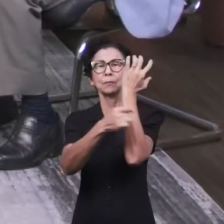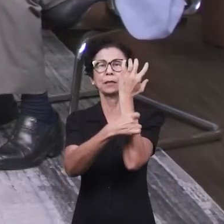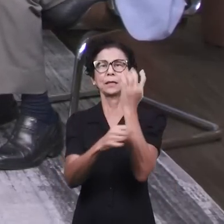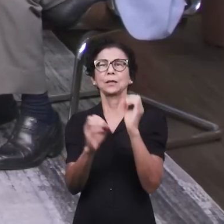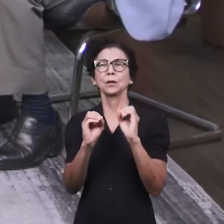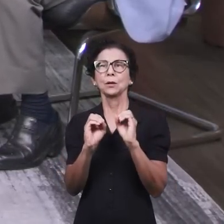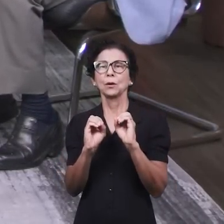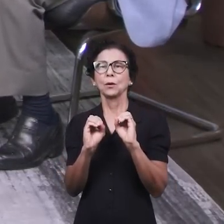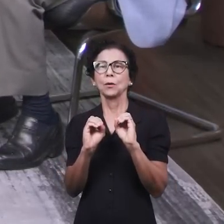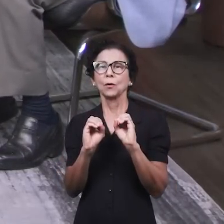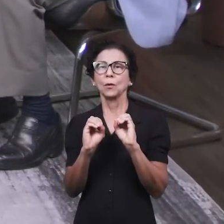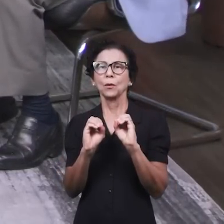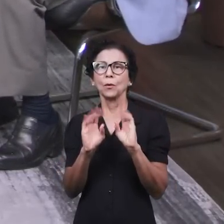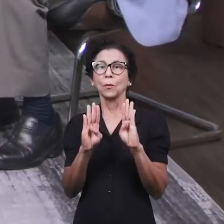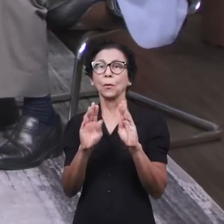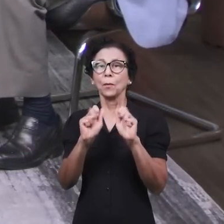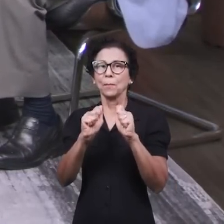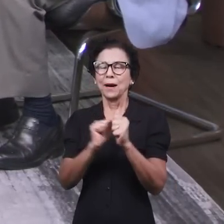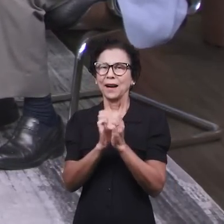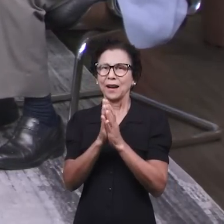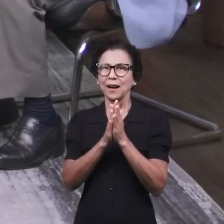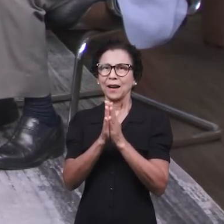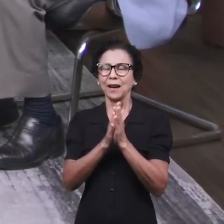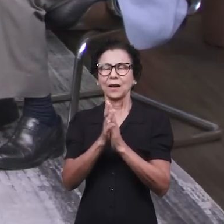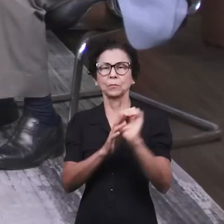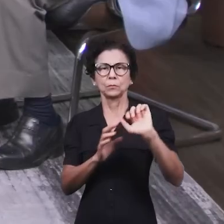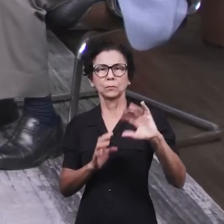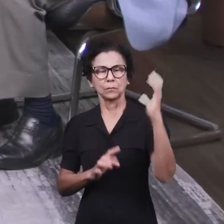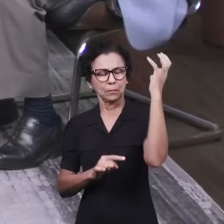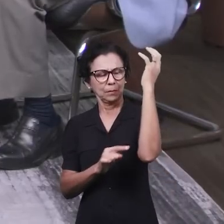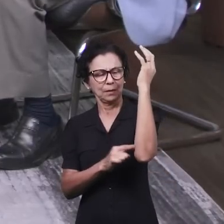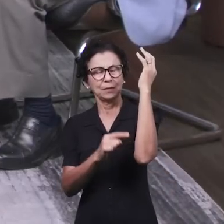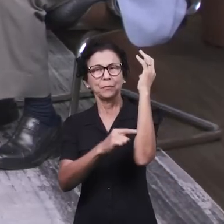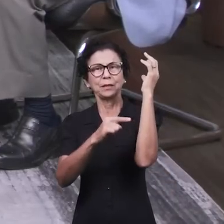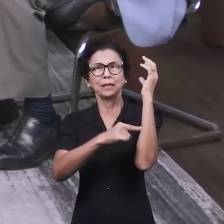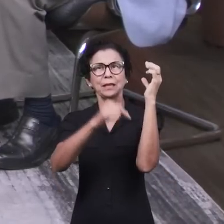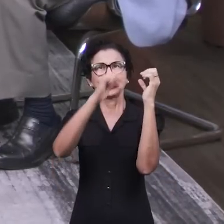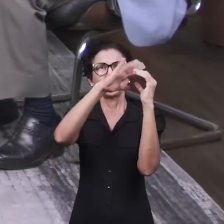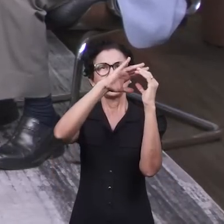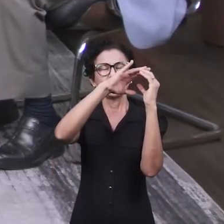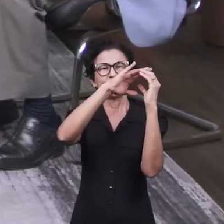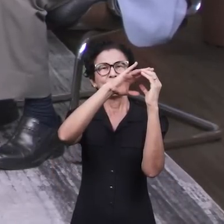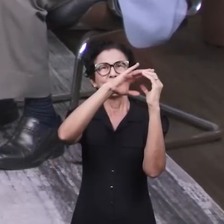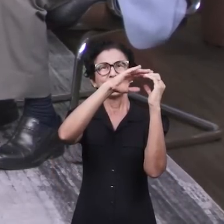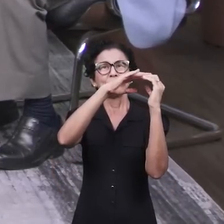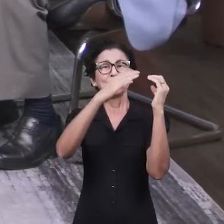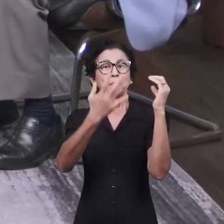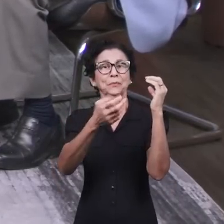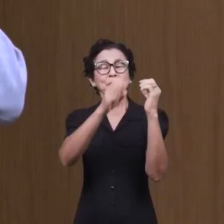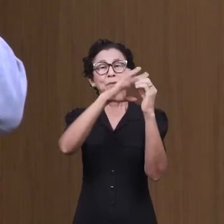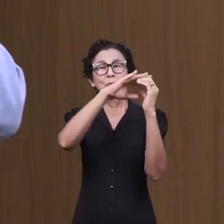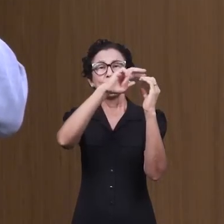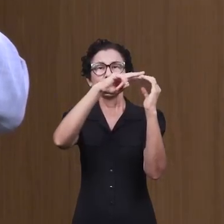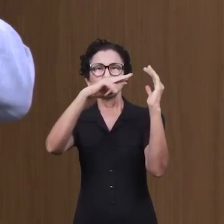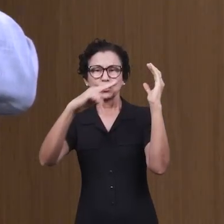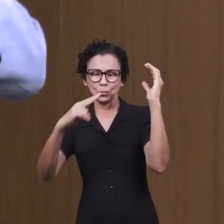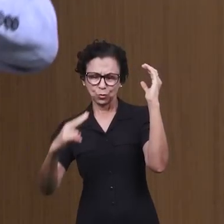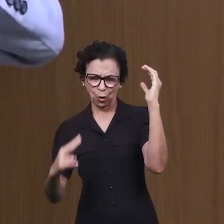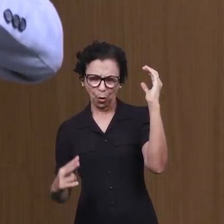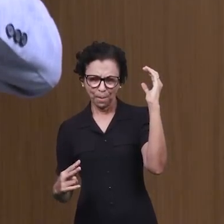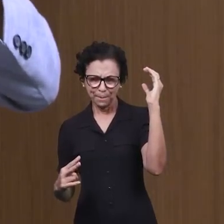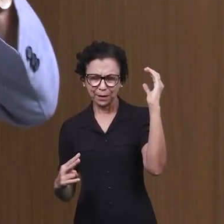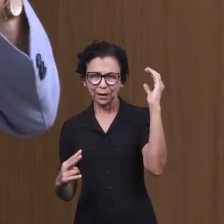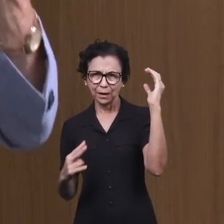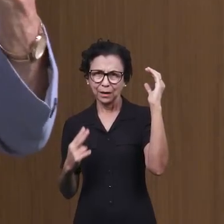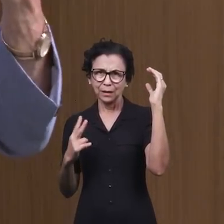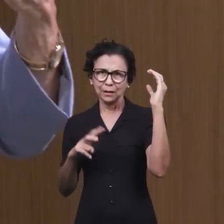mesmo. Quem sabe, eu tenho sombra para dar, observe, coisa que o espinheiro não tem, verdade, né? E eu tenho